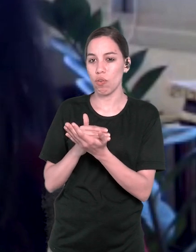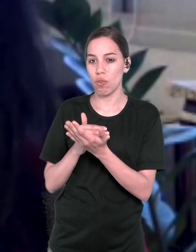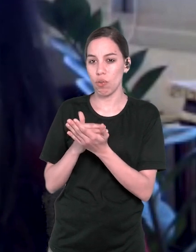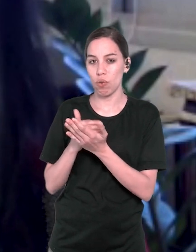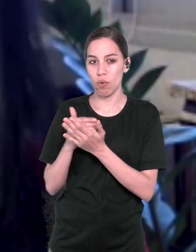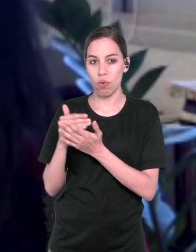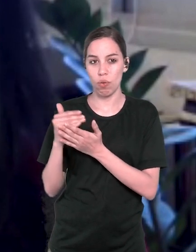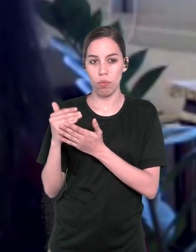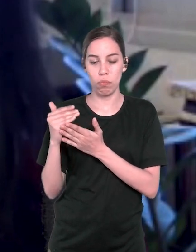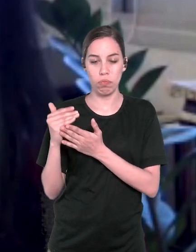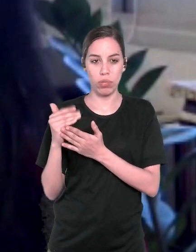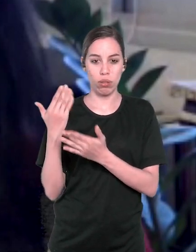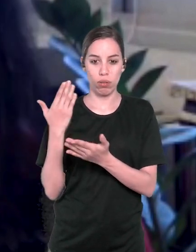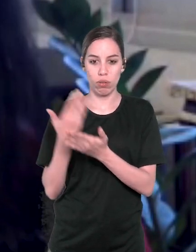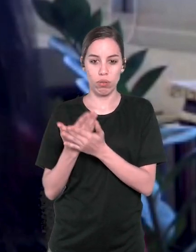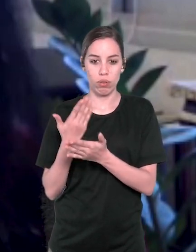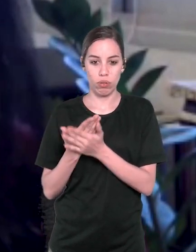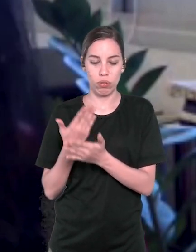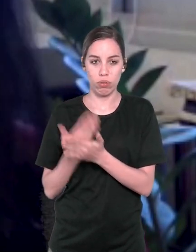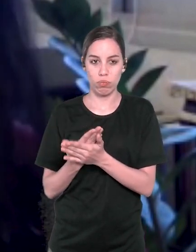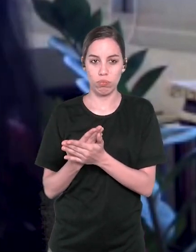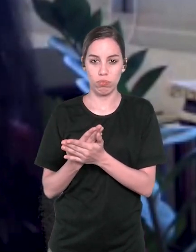iniciando, né, os meus estudos